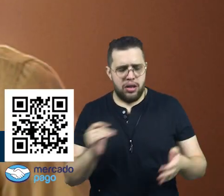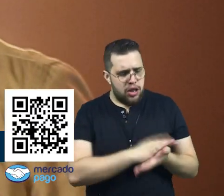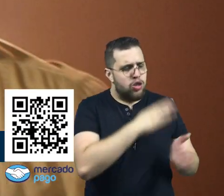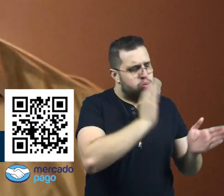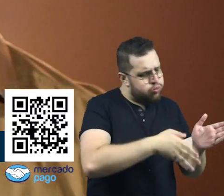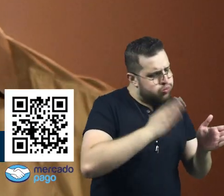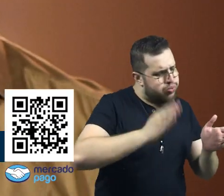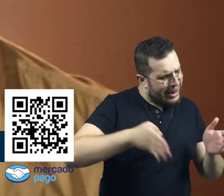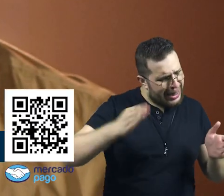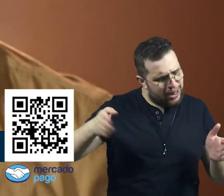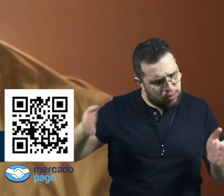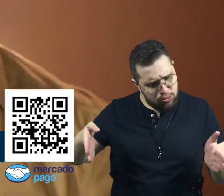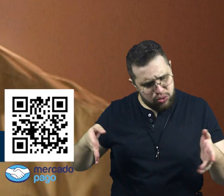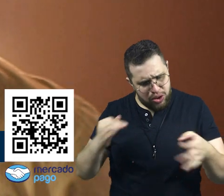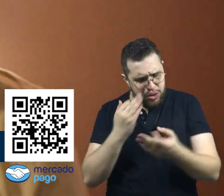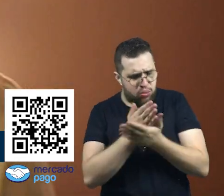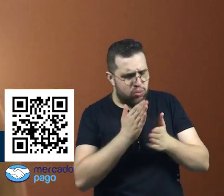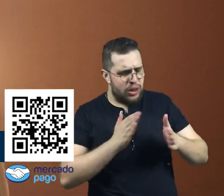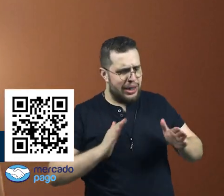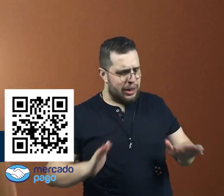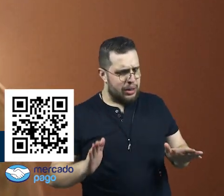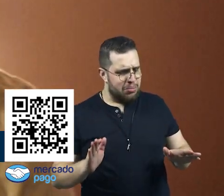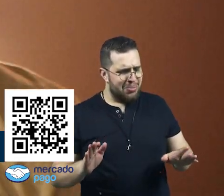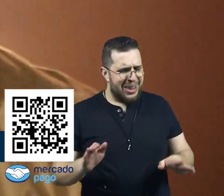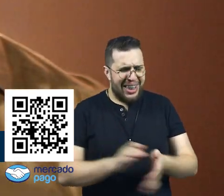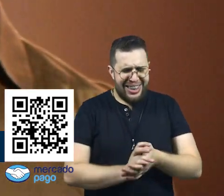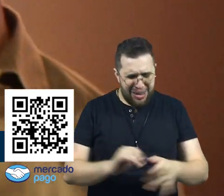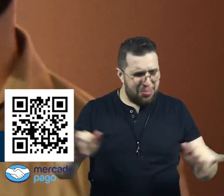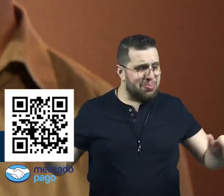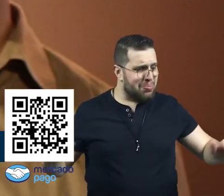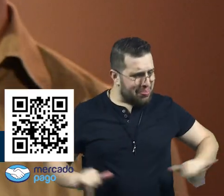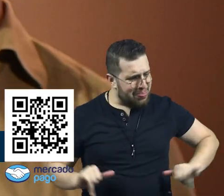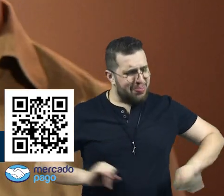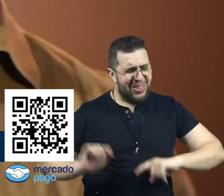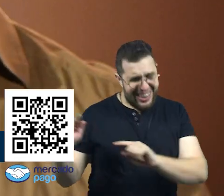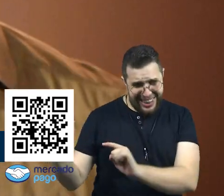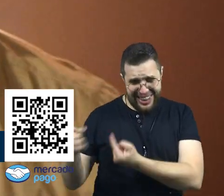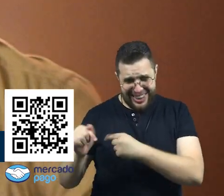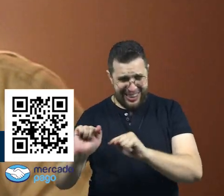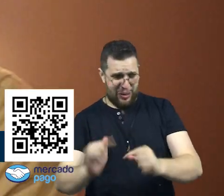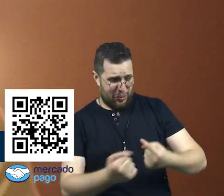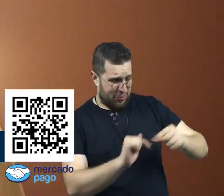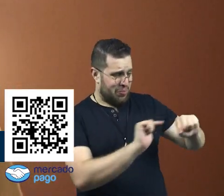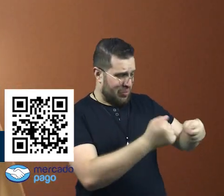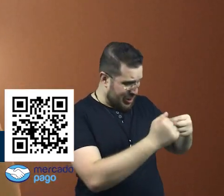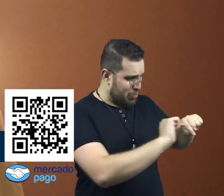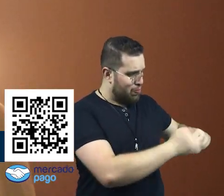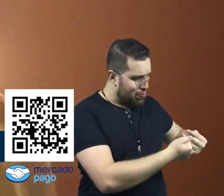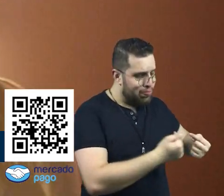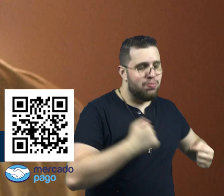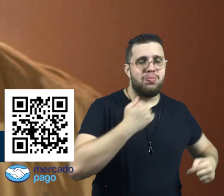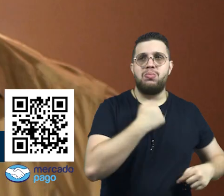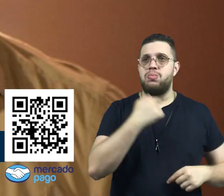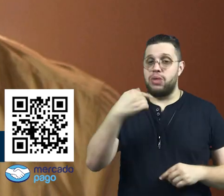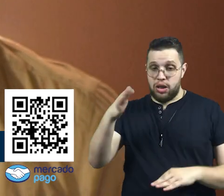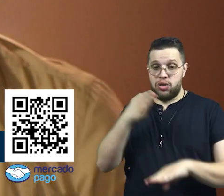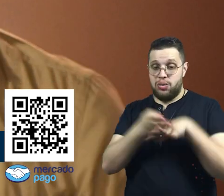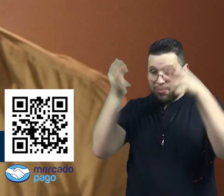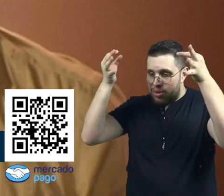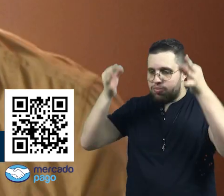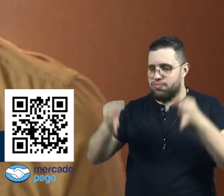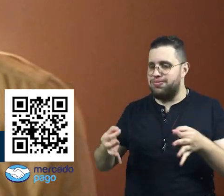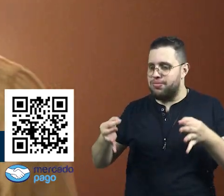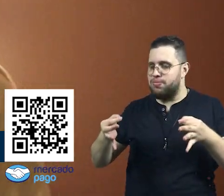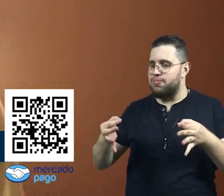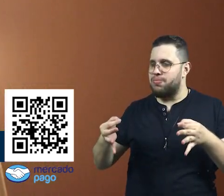processo final, porque é uma provação, e a provação vem para sermos aprovados e não reprovados.